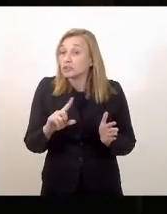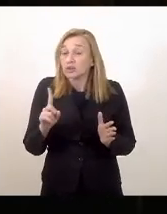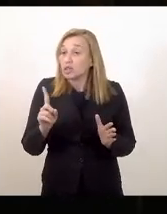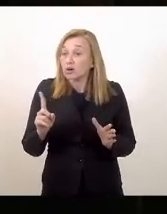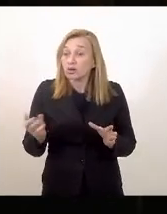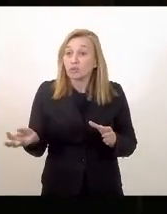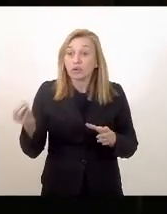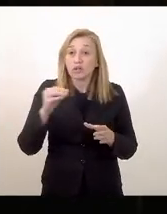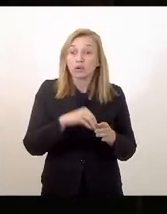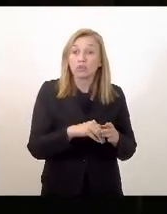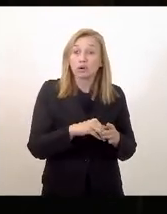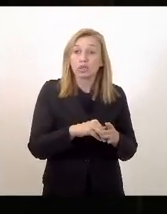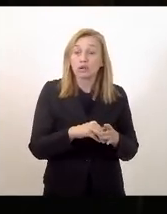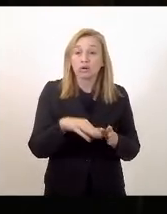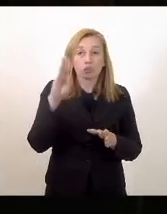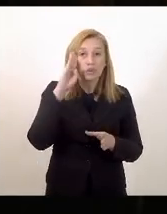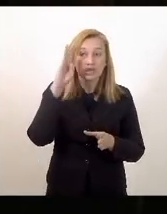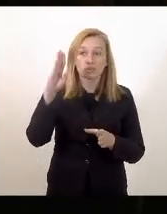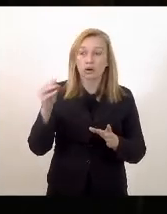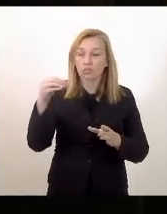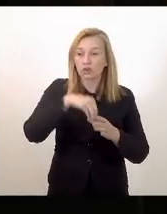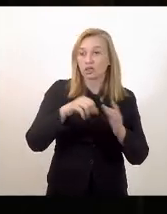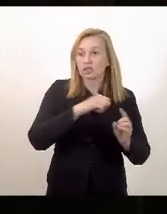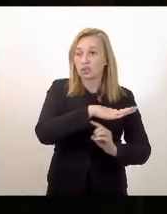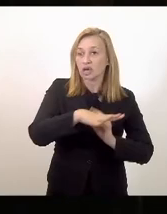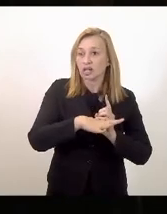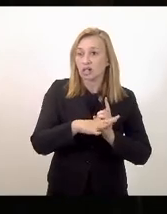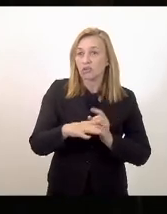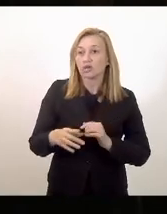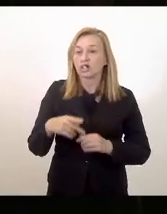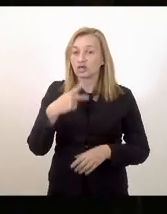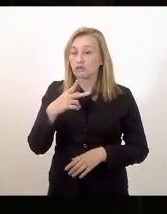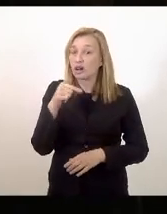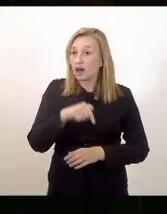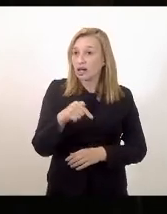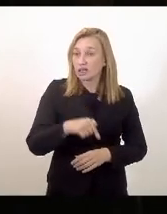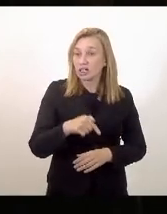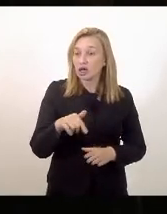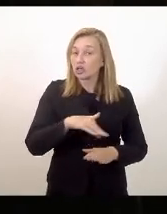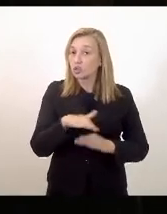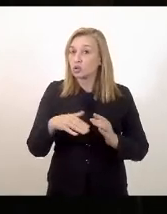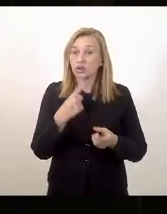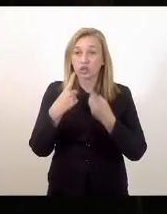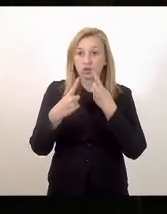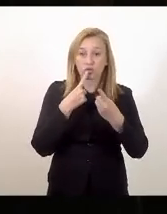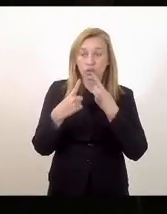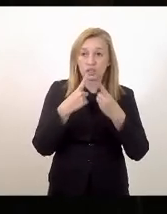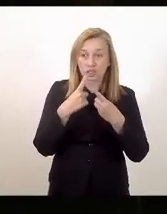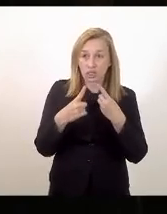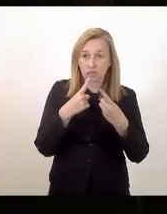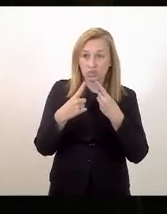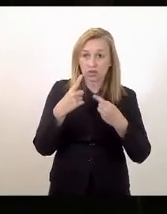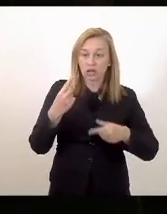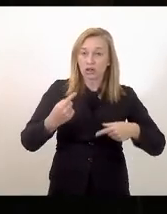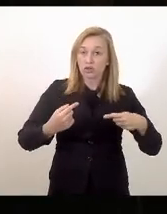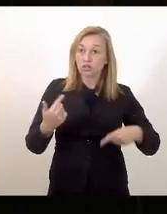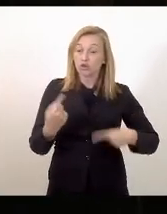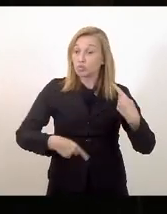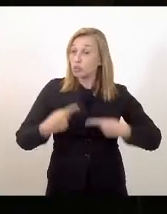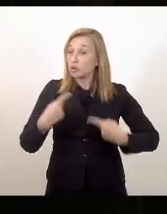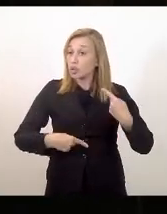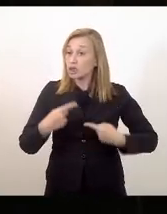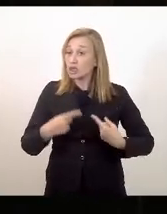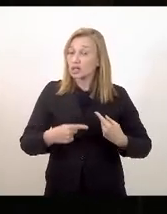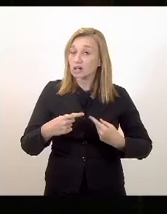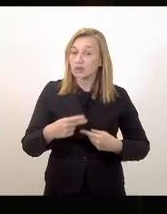uma prioridade na nossa sociedade. Então, quando a gente traz aqui todo o debate da ocupação política de figuras que têm